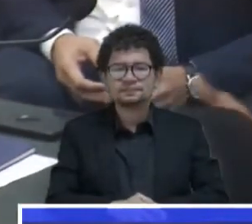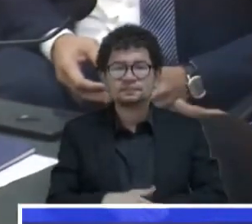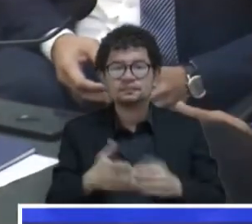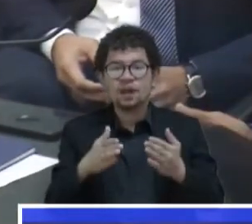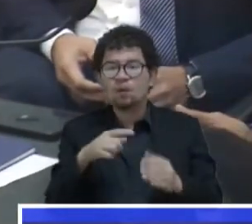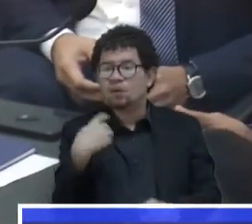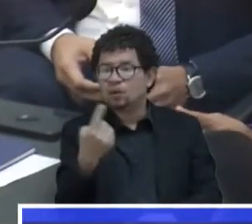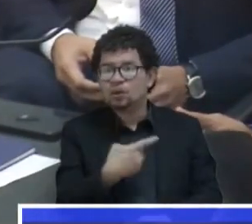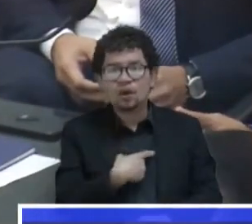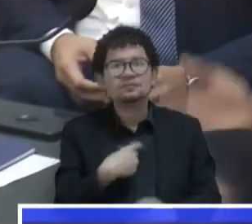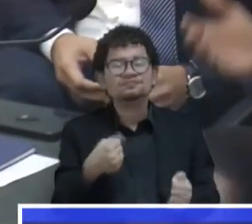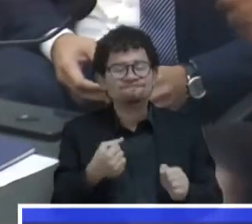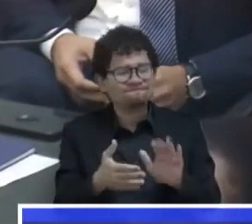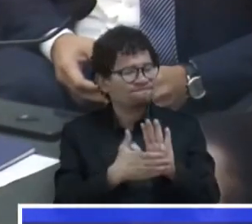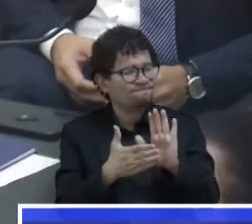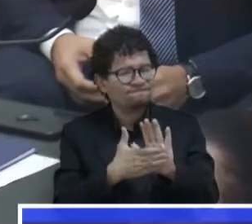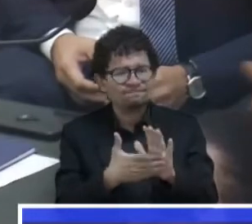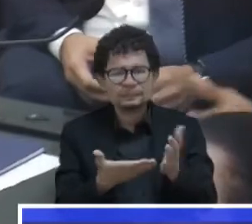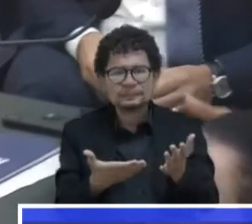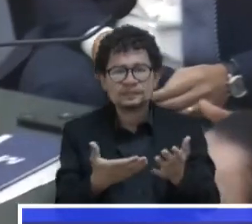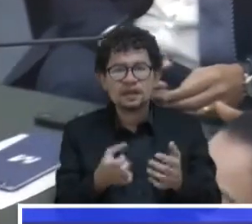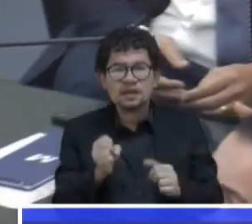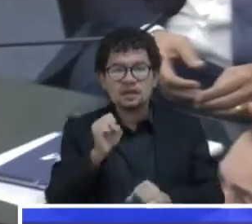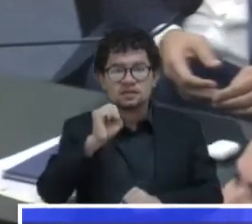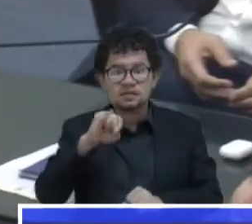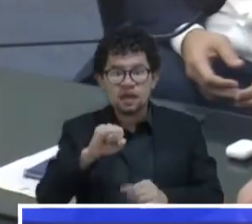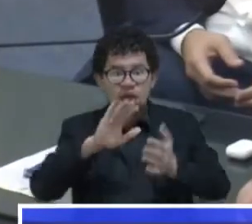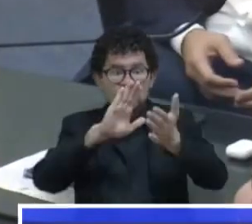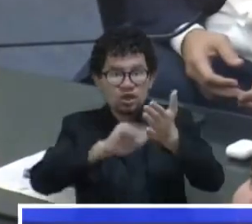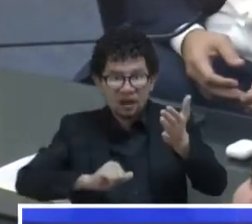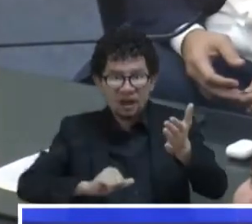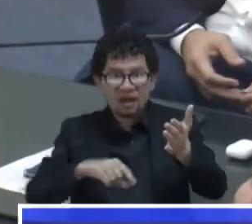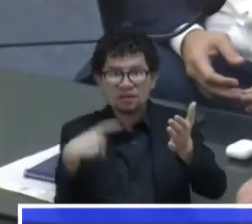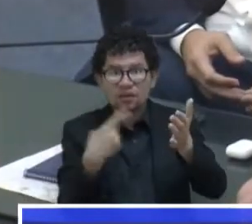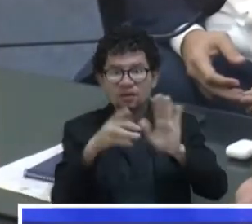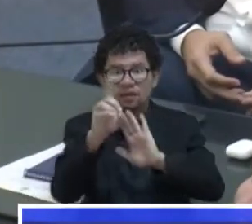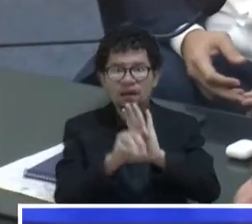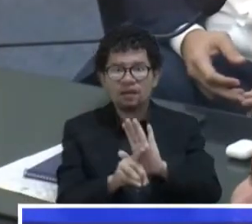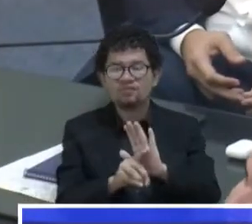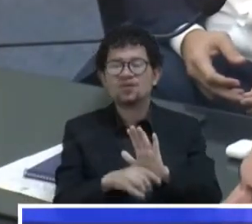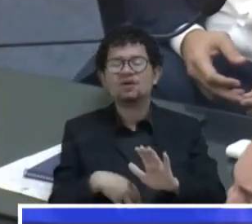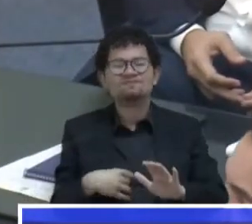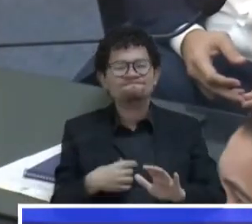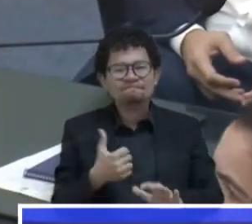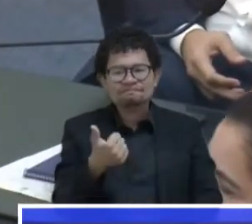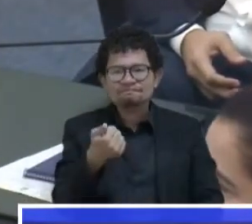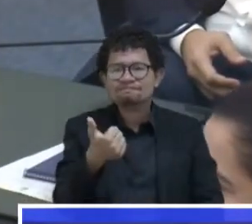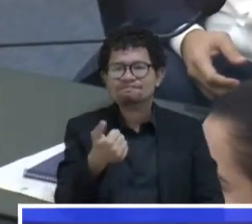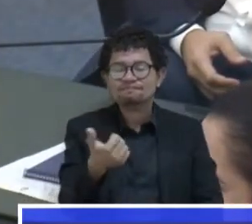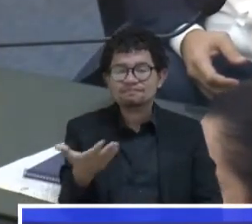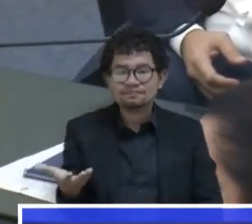aqui. Se tirar isso daqui, nós estamos ferrados. Eu conheço o Luciano